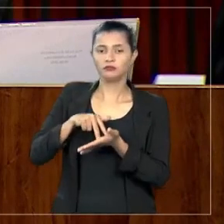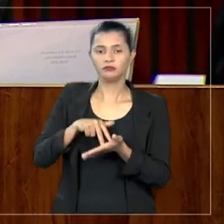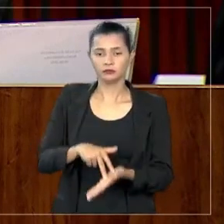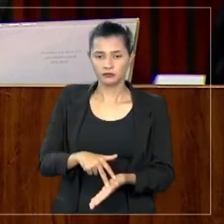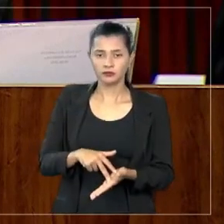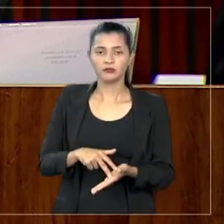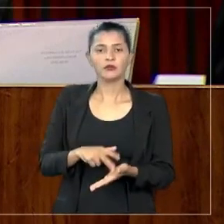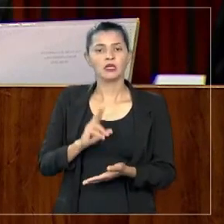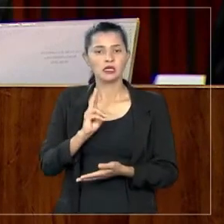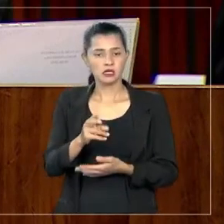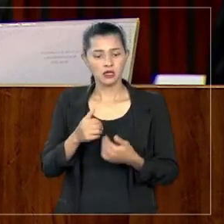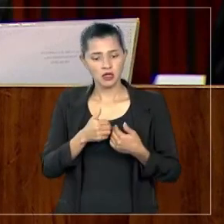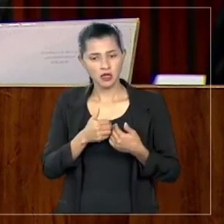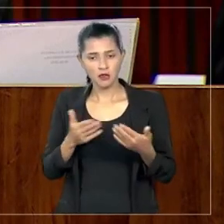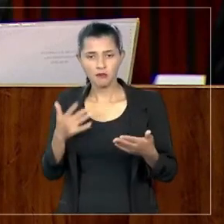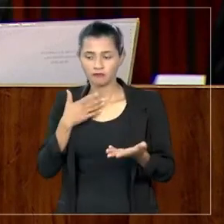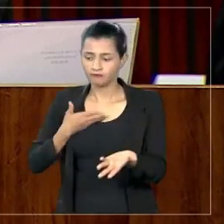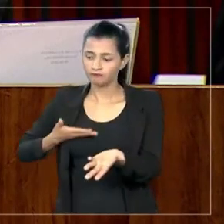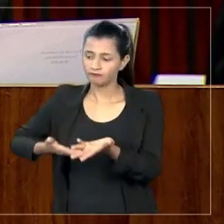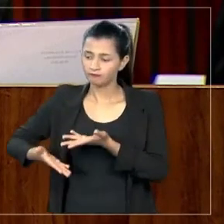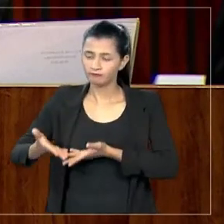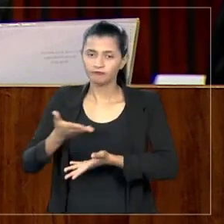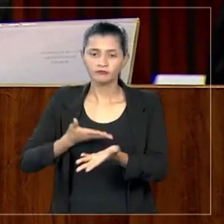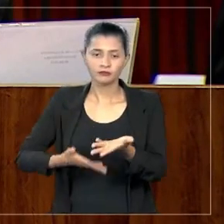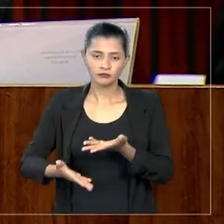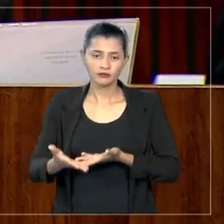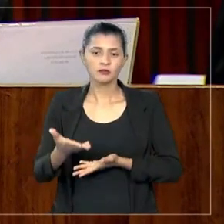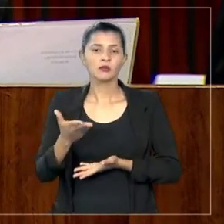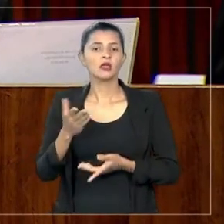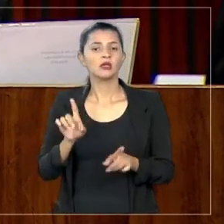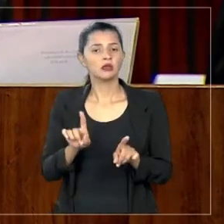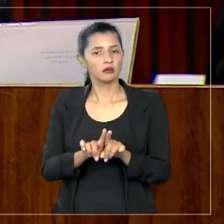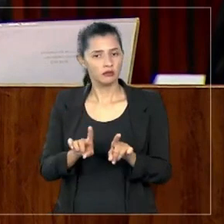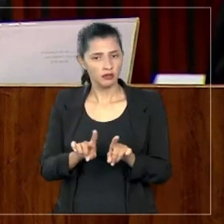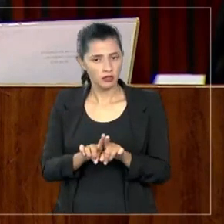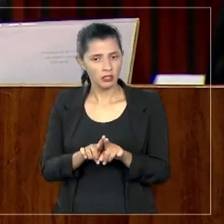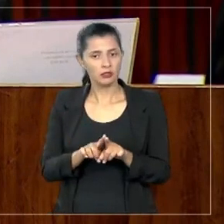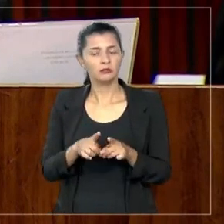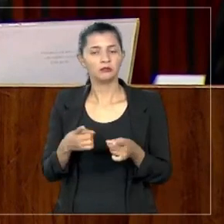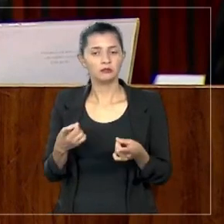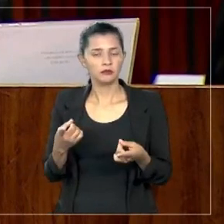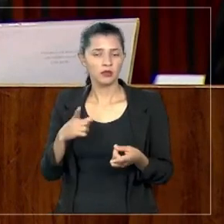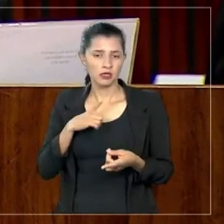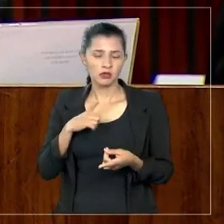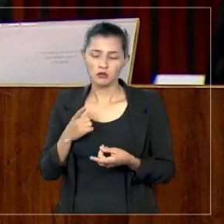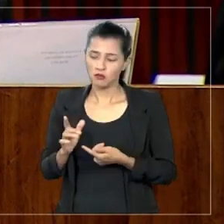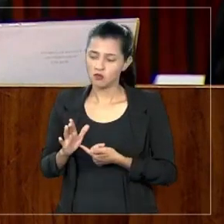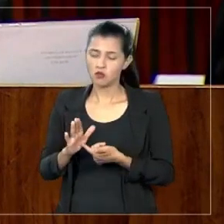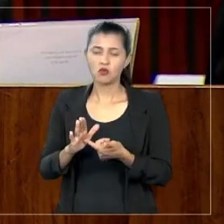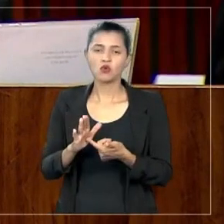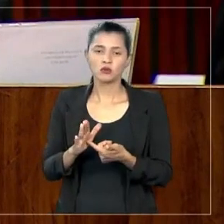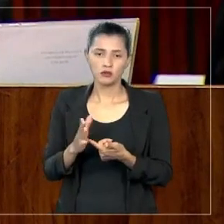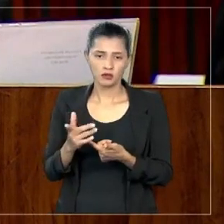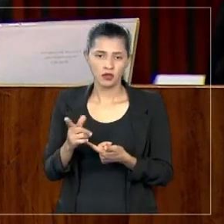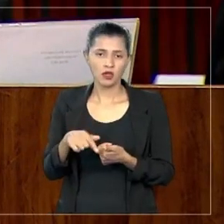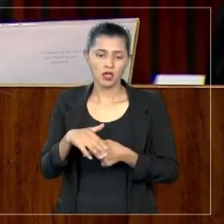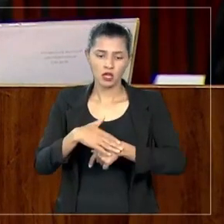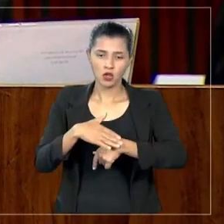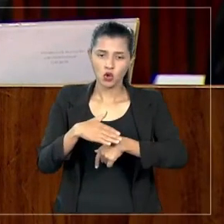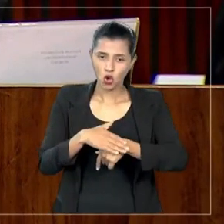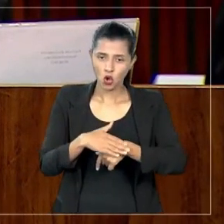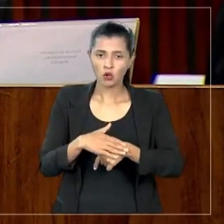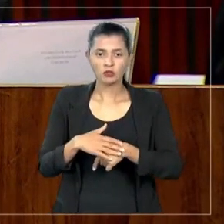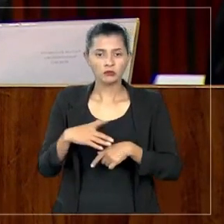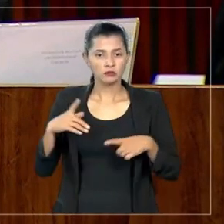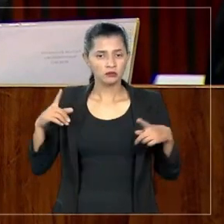de estar sempre aberto à interlocução e, ao mesmo tempo, demonstrar que nas horas